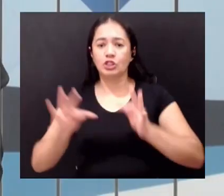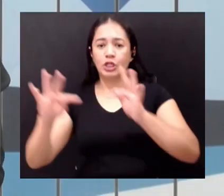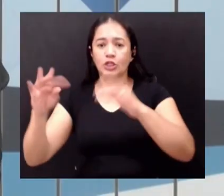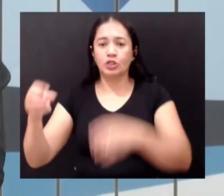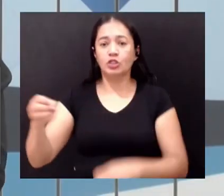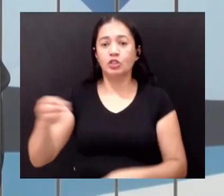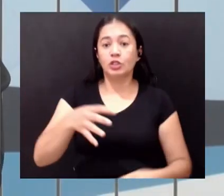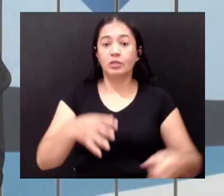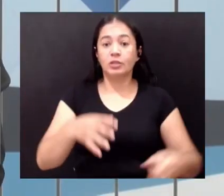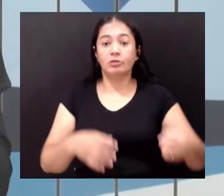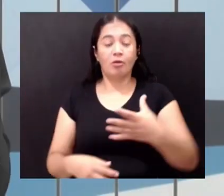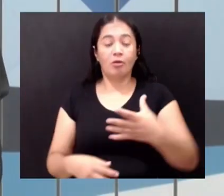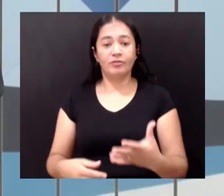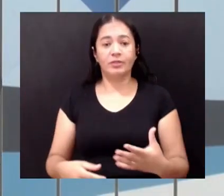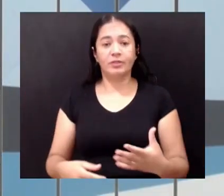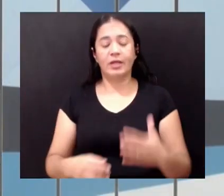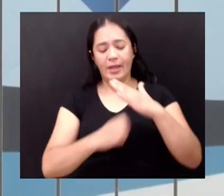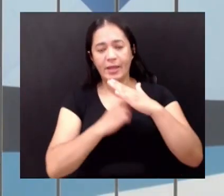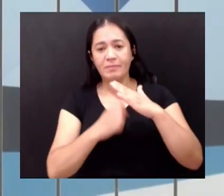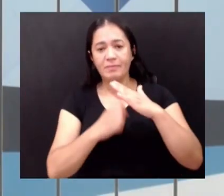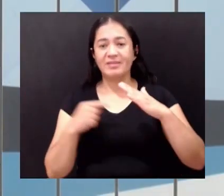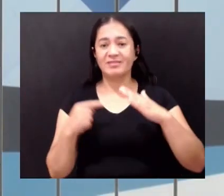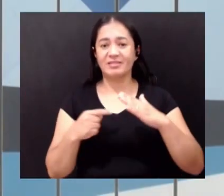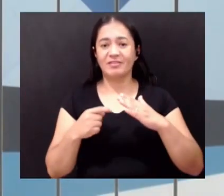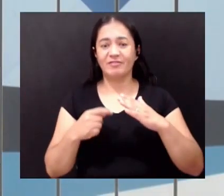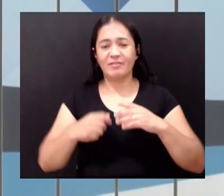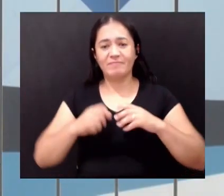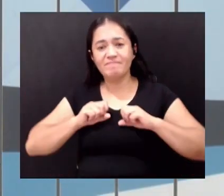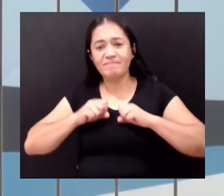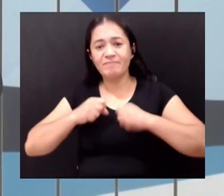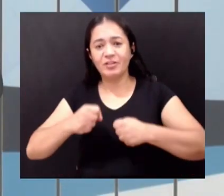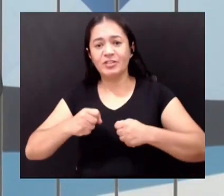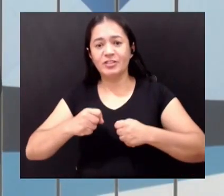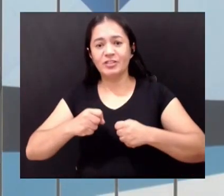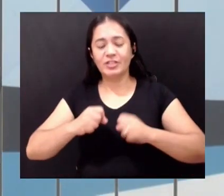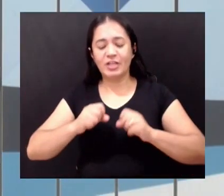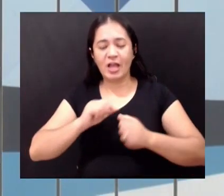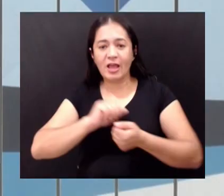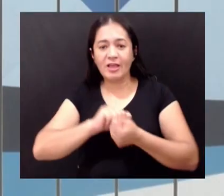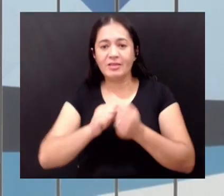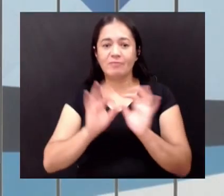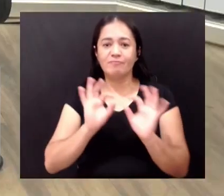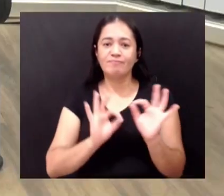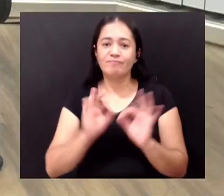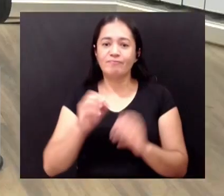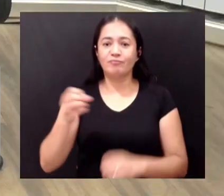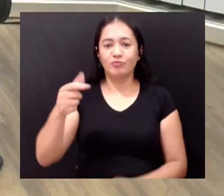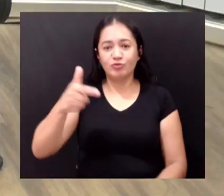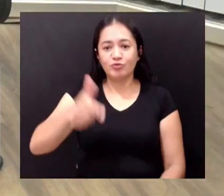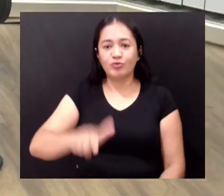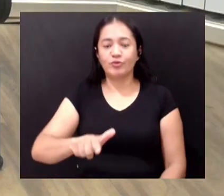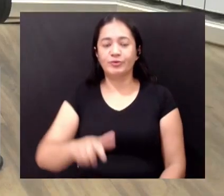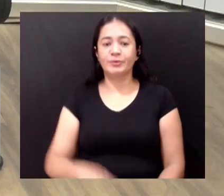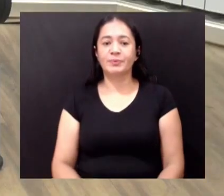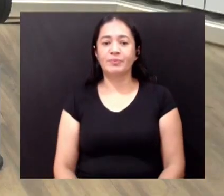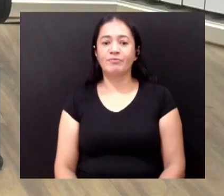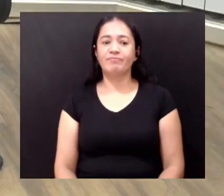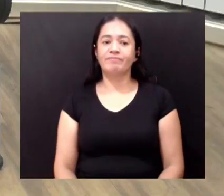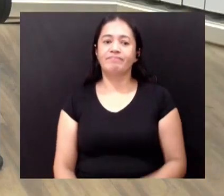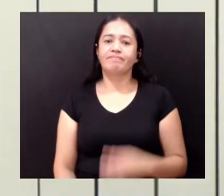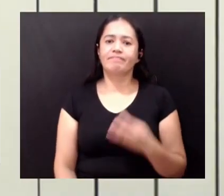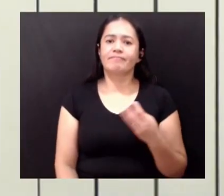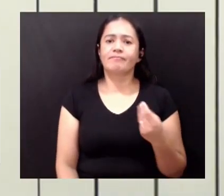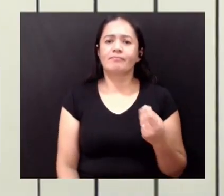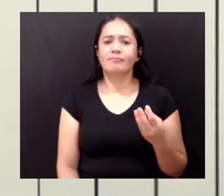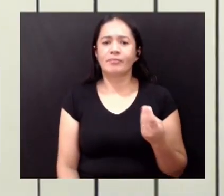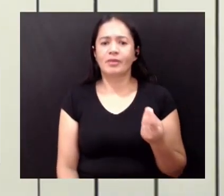se dedicar a reconstruir o seu ambiente organizacional. Sim, vale então aí uma